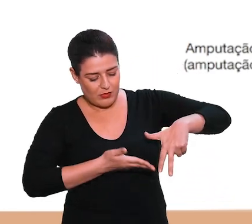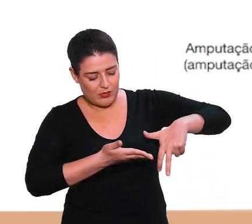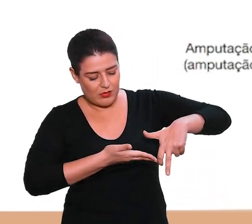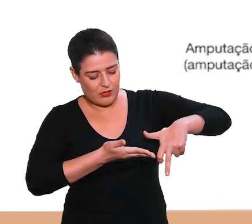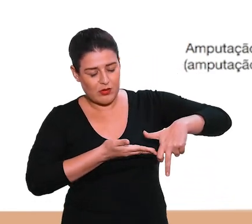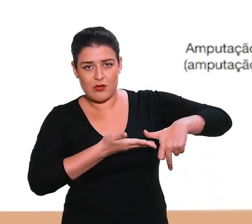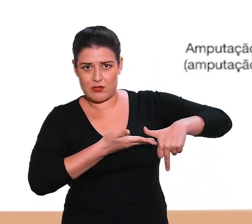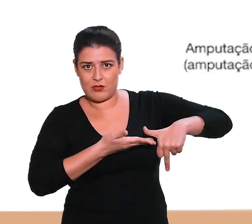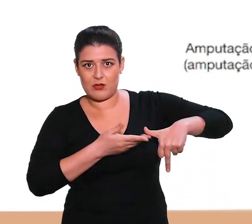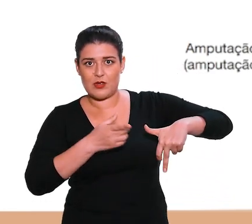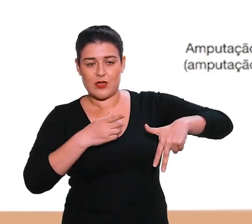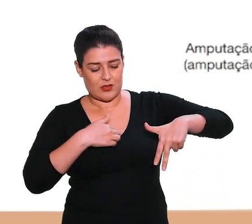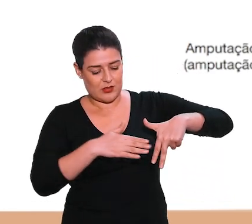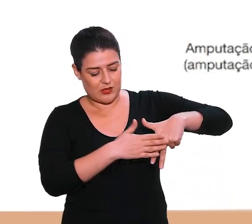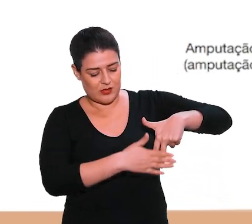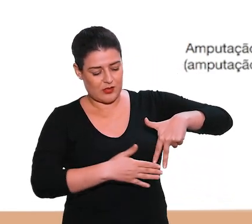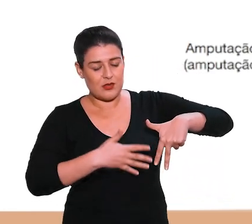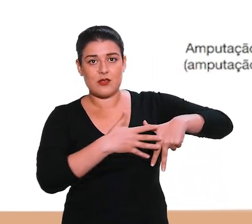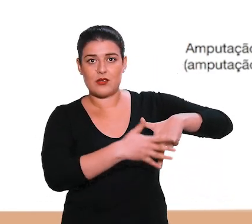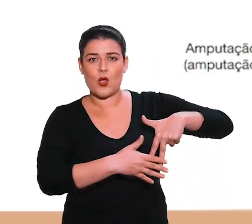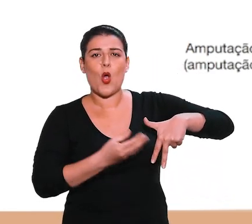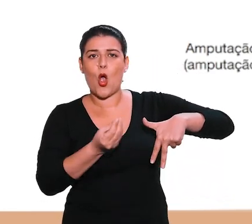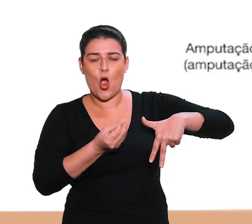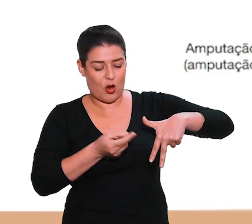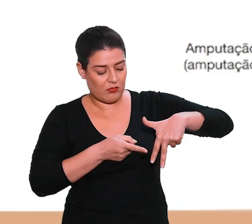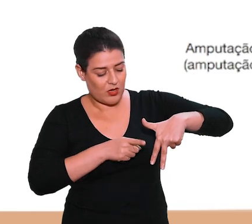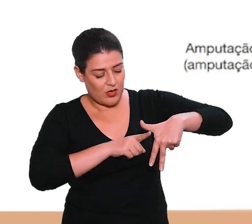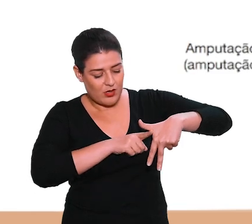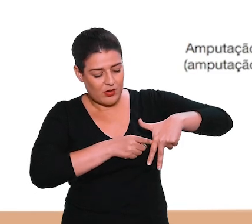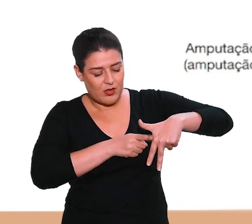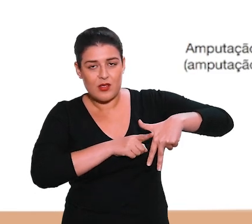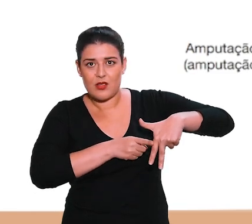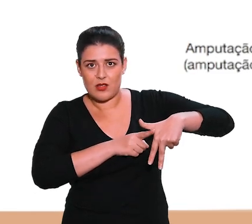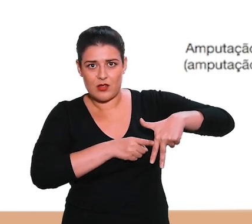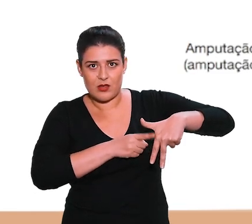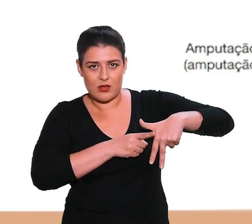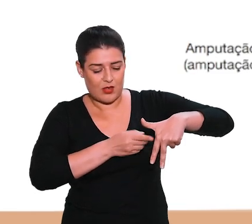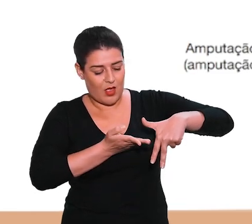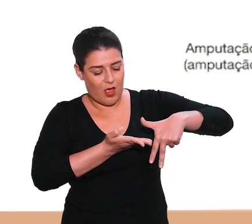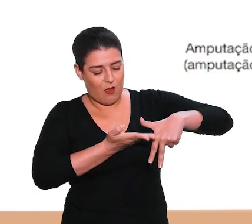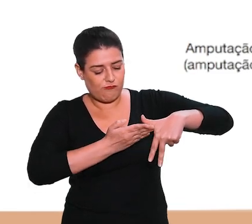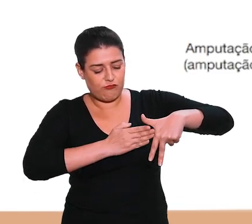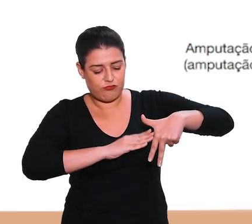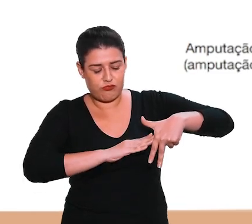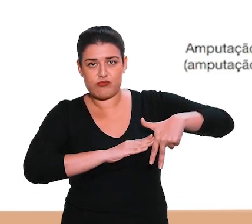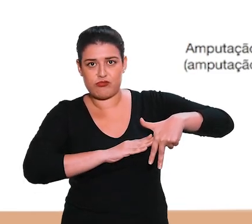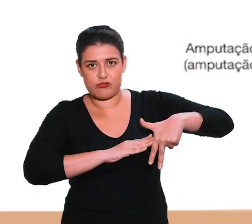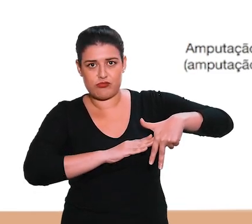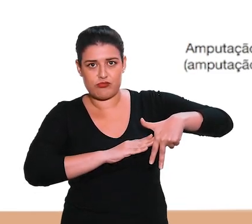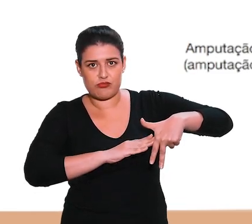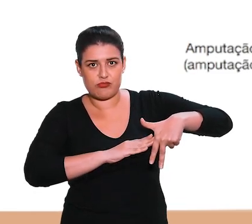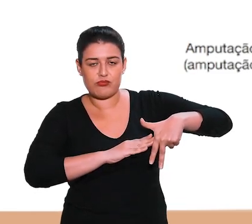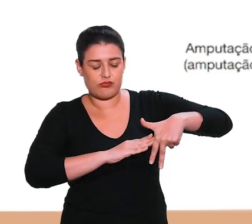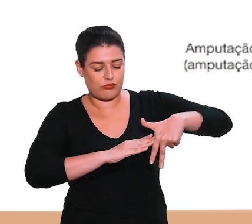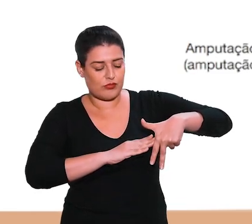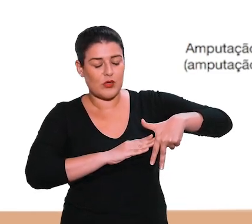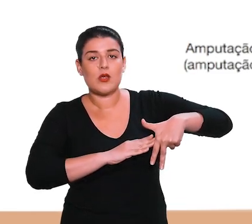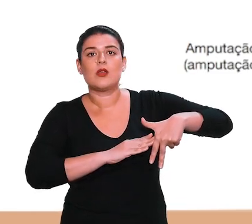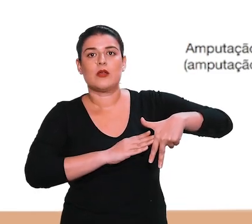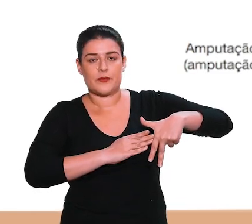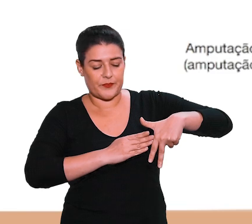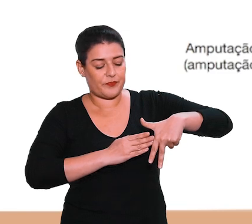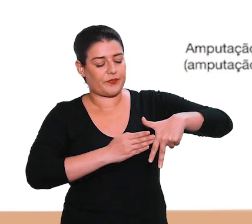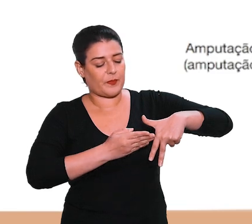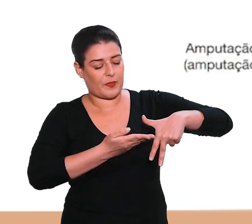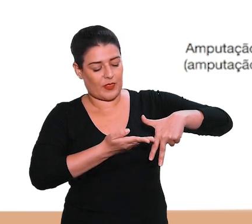das amputações de membro inferior, elas vão começar lá desde a pelve, com a hemipelvectomia, quando corta metade do osso da pelve,